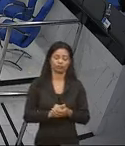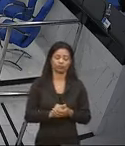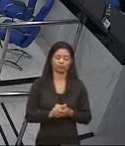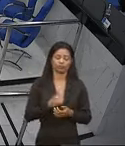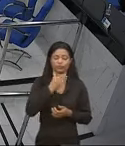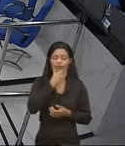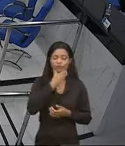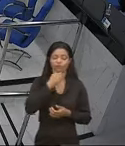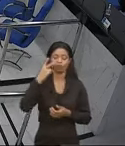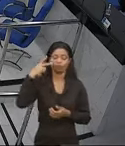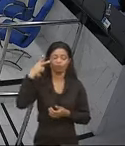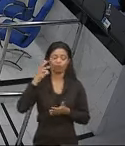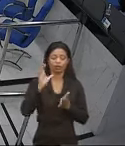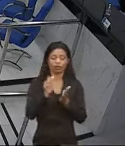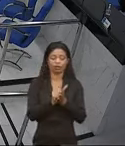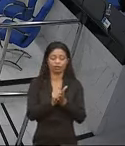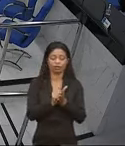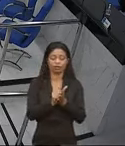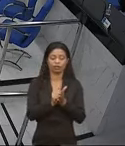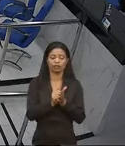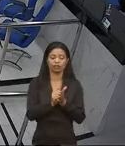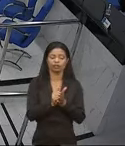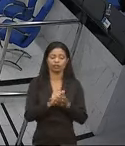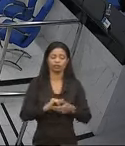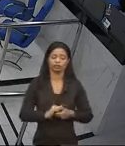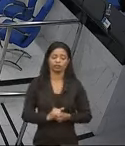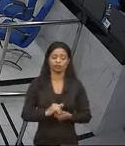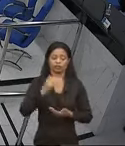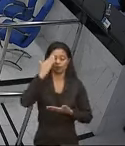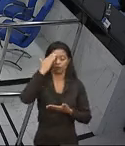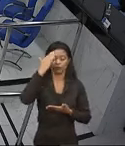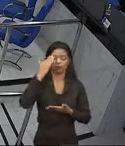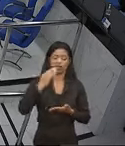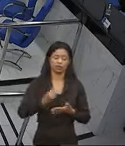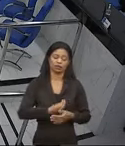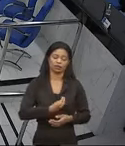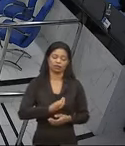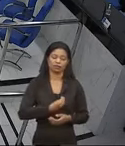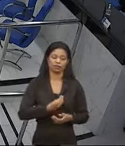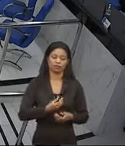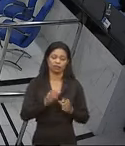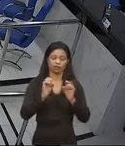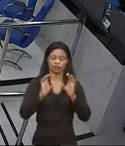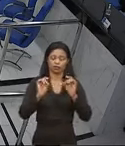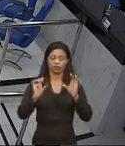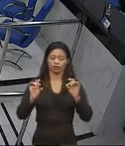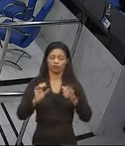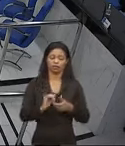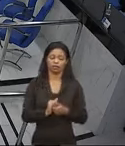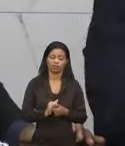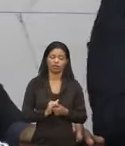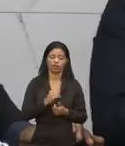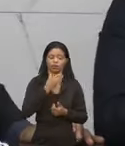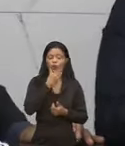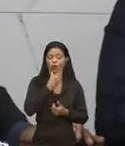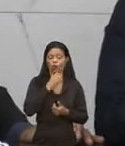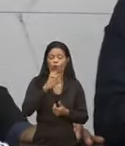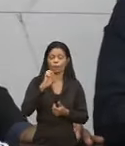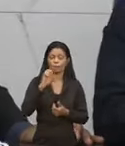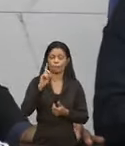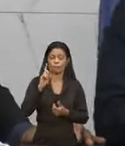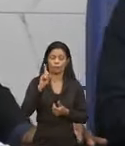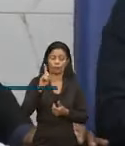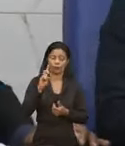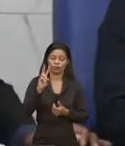aqui mais uma vez agradecer a presença de todos vocês aí, a Tony, cada um de vocês, isso é Edivaldo, a Rosseiro, todos,